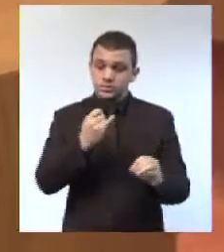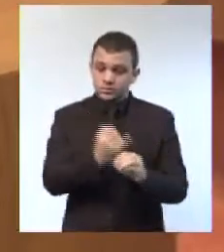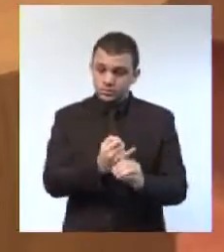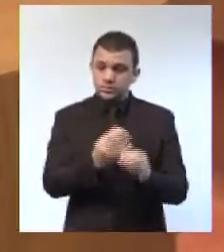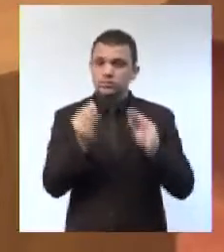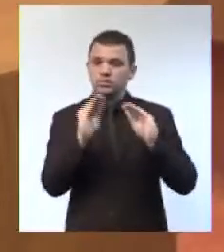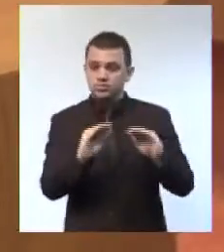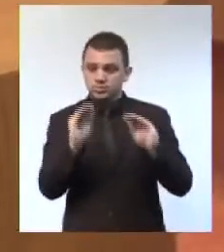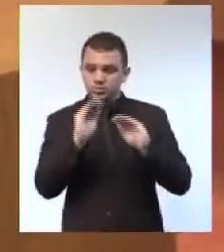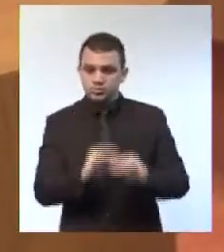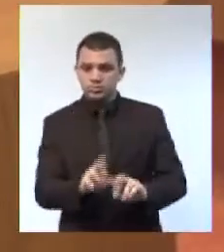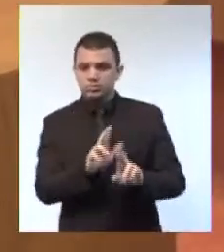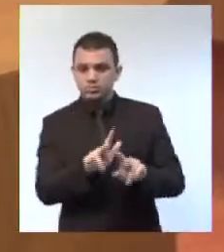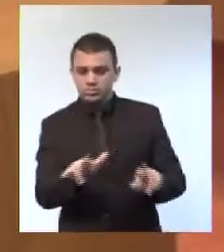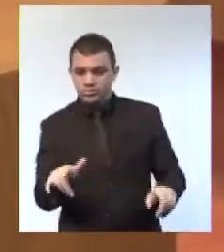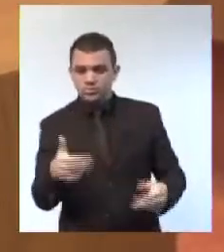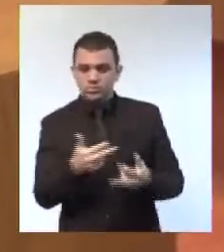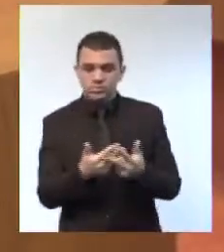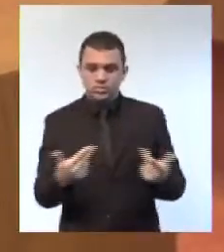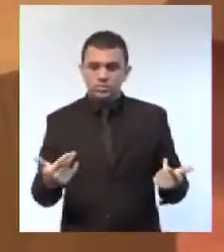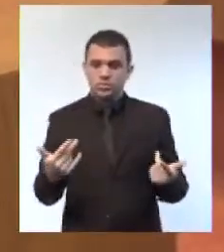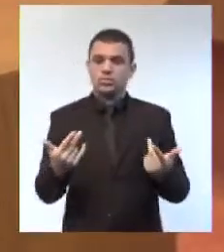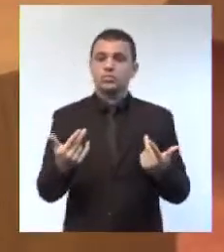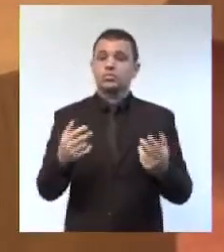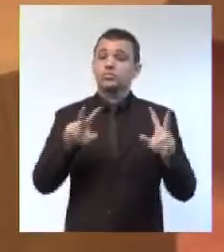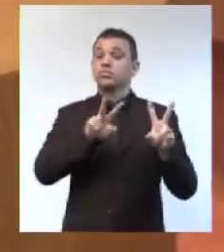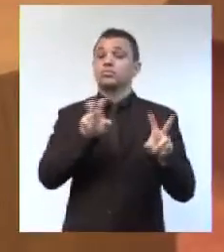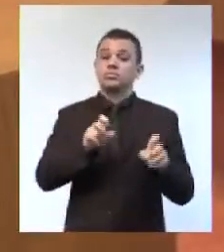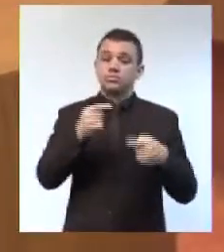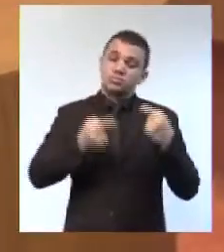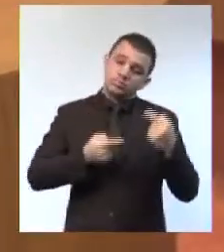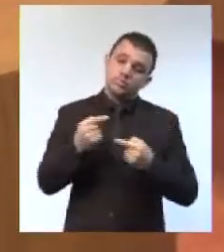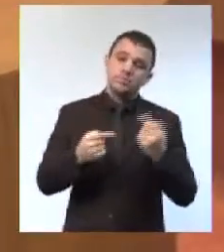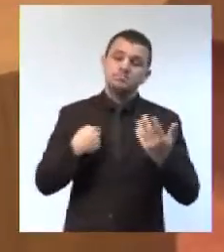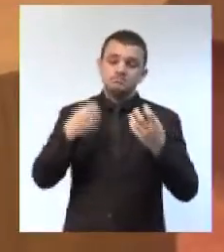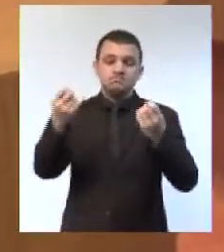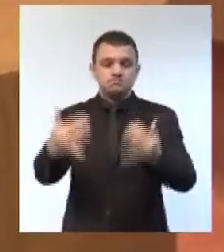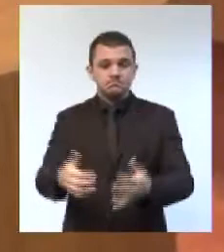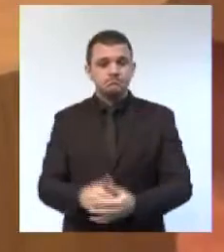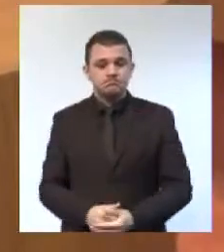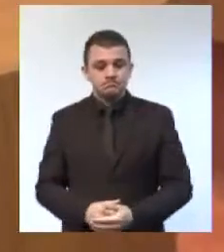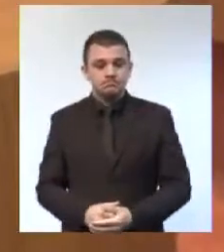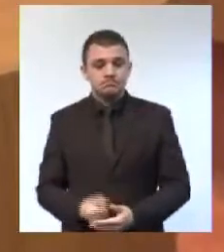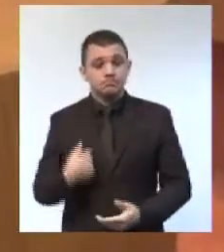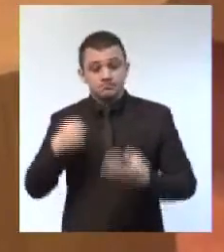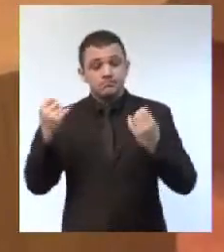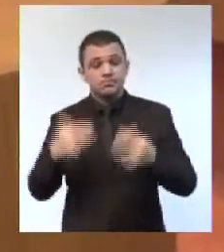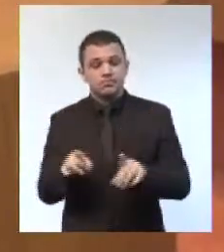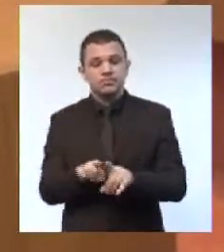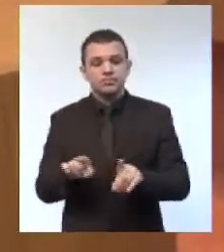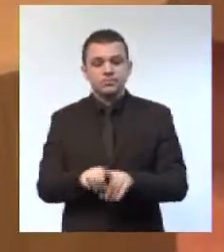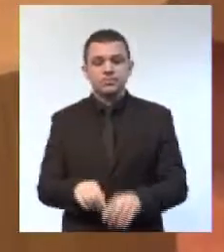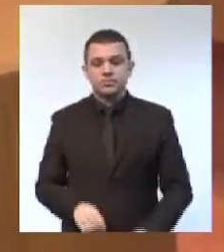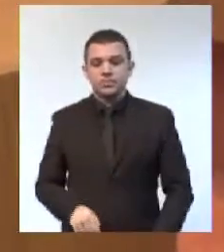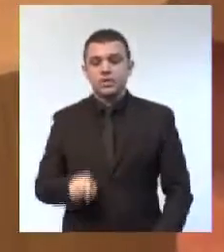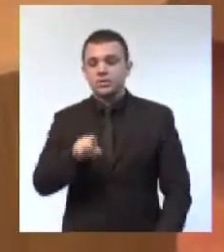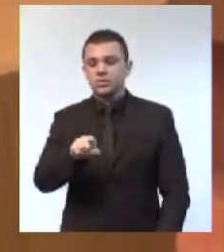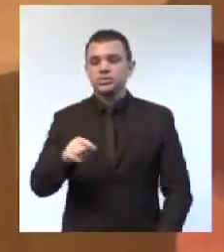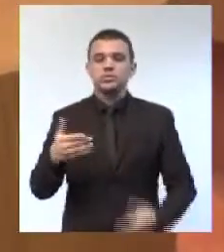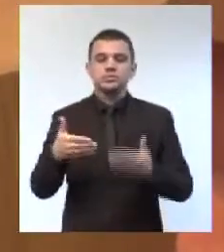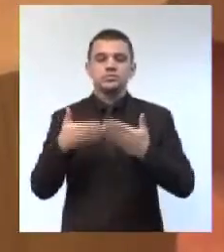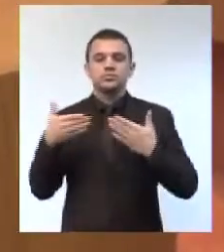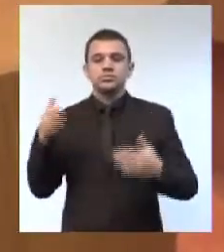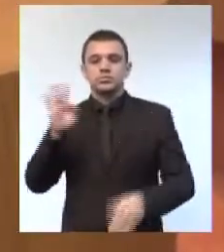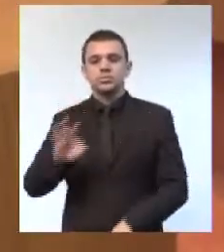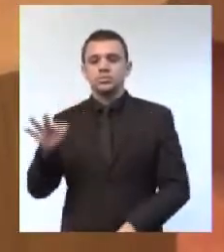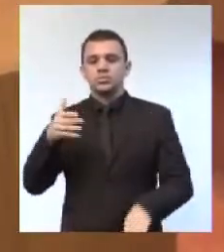manifestar sobre política. Foi isso que eu disse. E aí eu vou trazer para Vossa Excelência aqui os dados. Vossa Excelência pede a intervenção federal no Maranhão sob